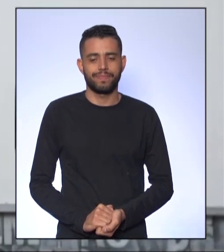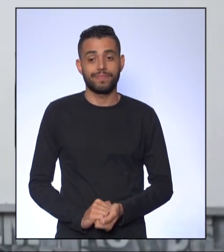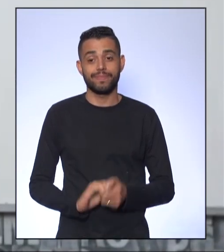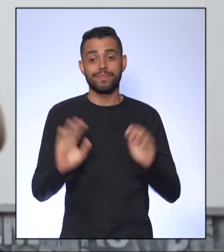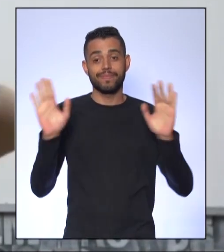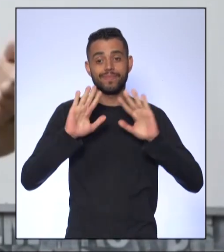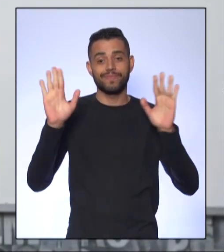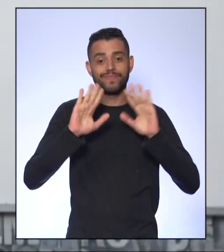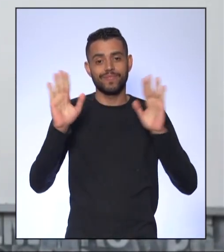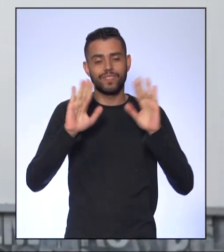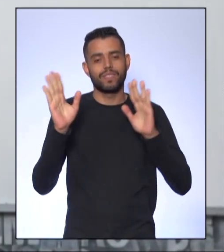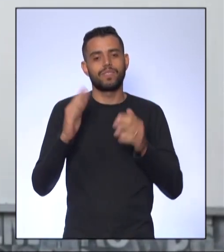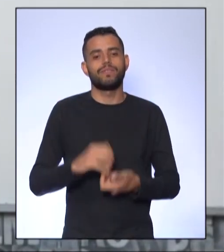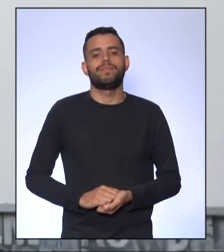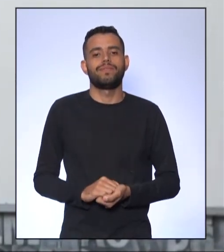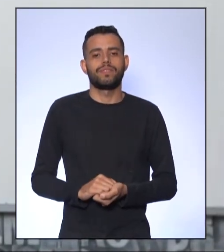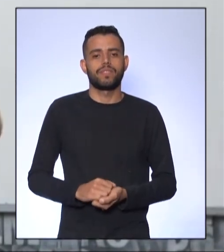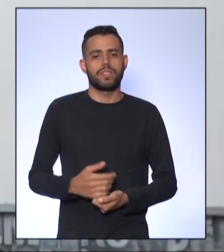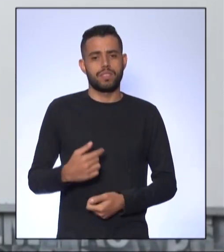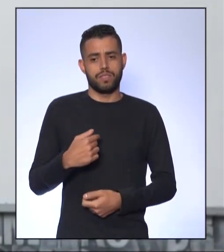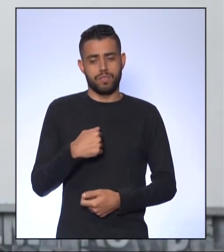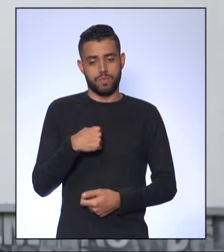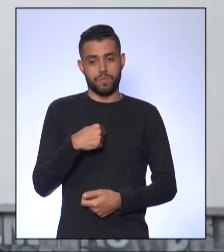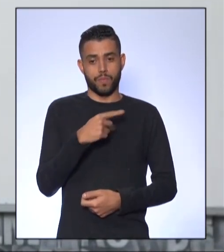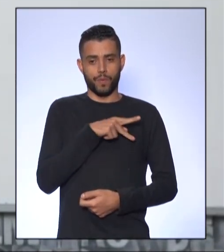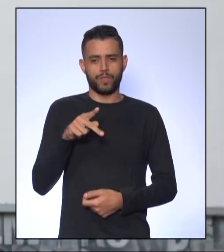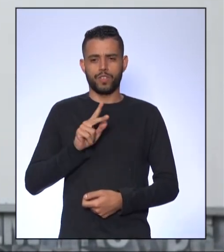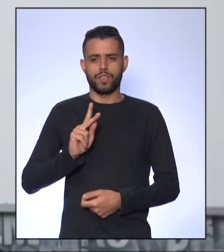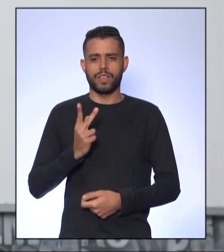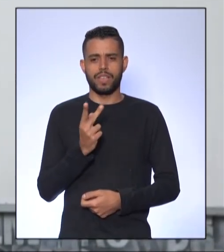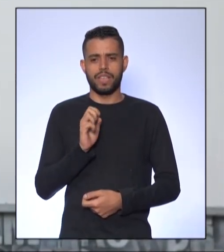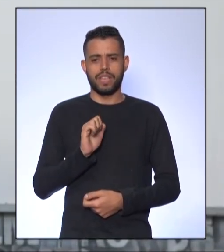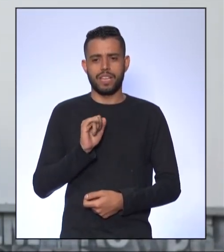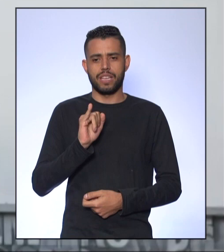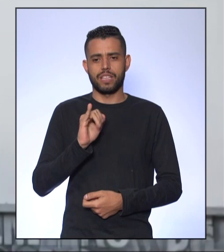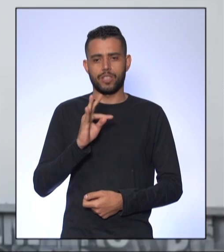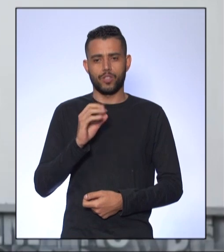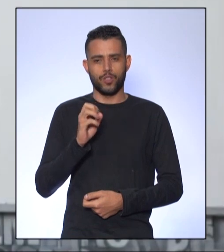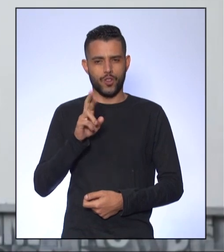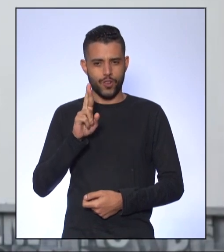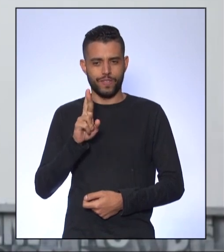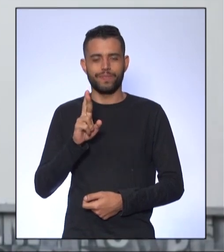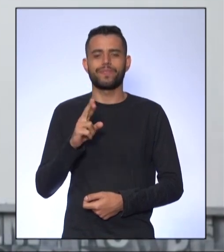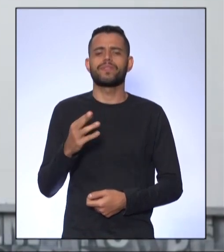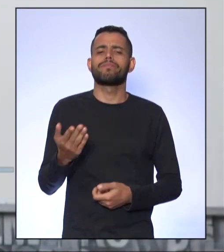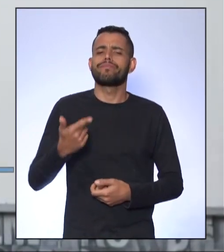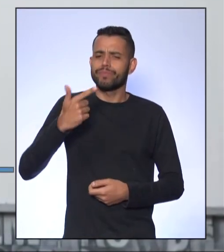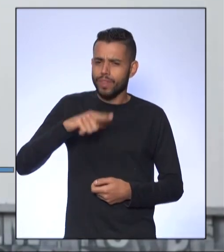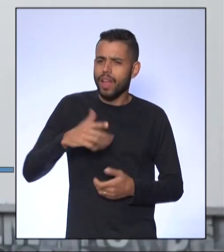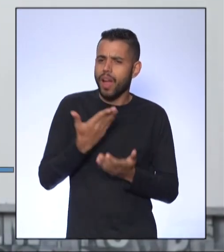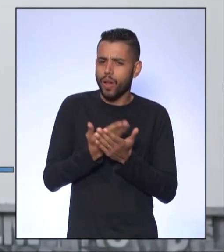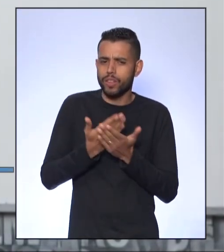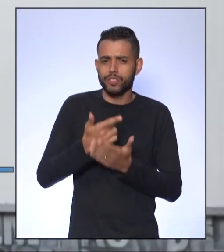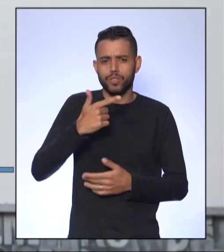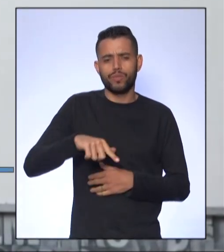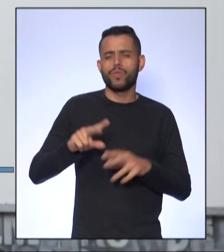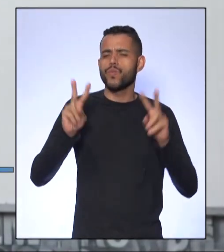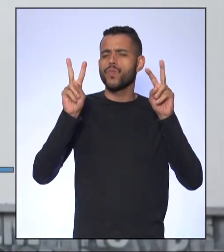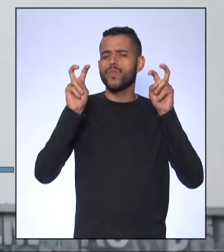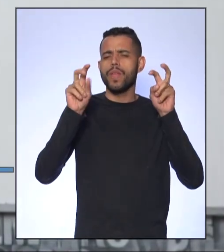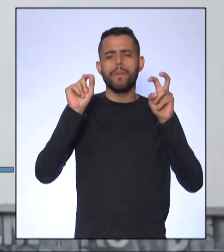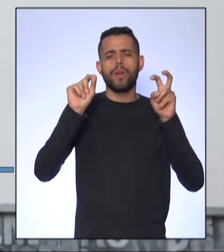salve guerreiro, professor Heitor Ferreira, começando com você aqui, mais uma aula, tá? Nosso tema